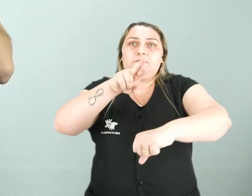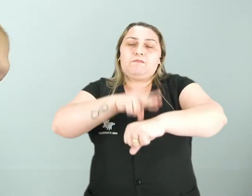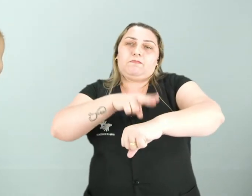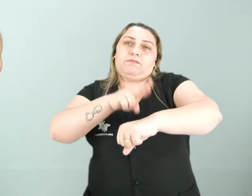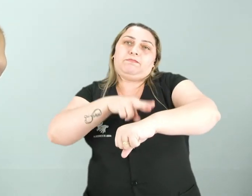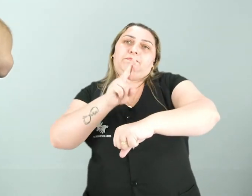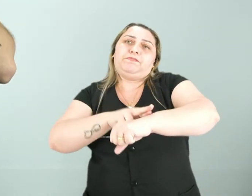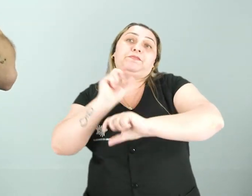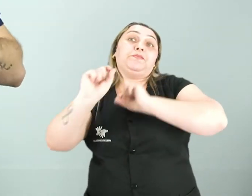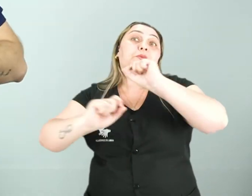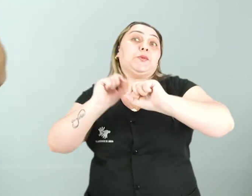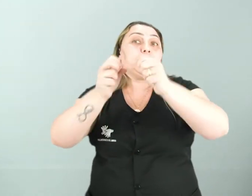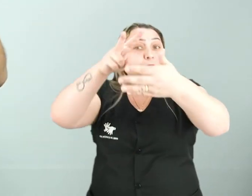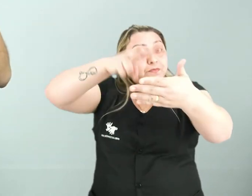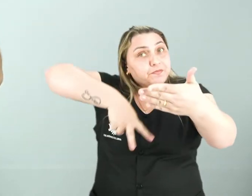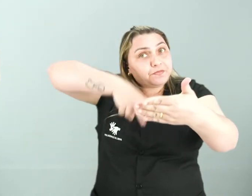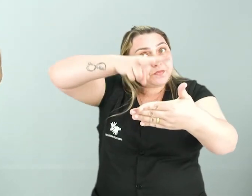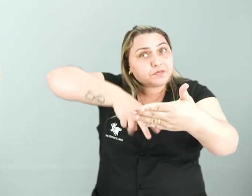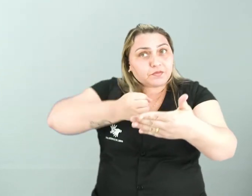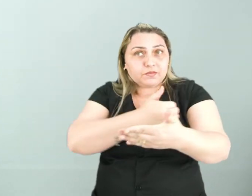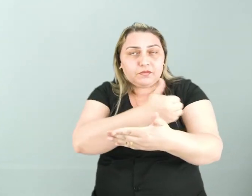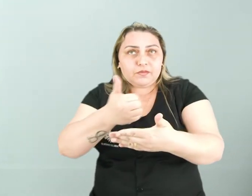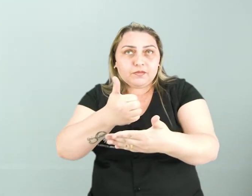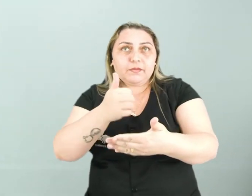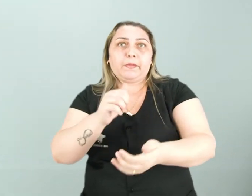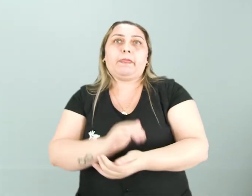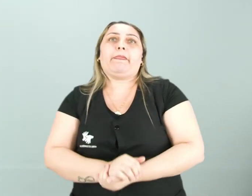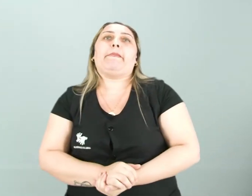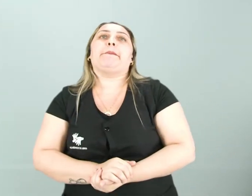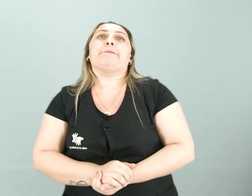e no que você está lendo. Tudo bem até aí?